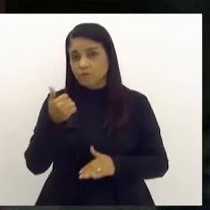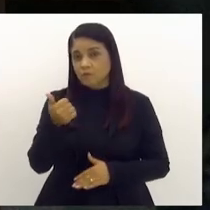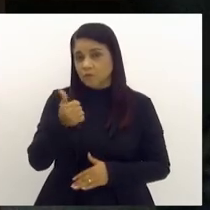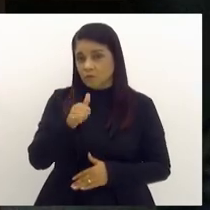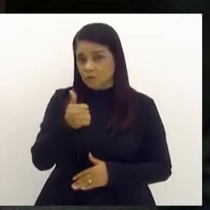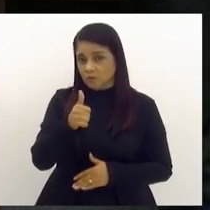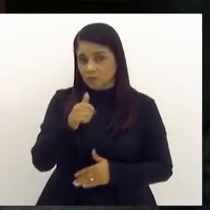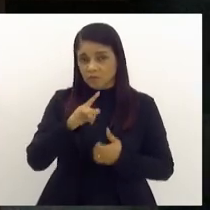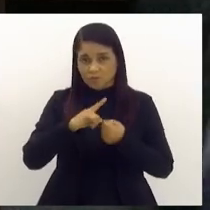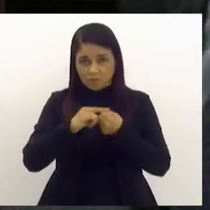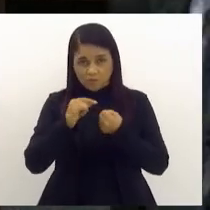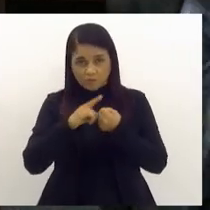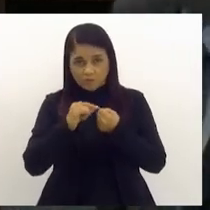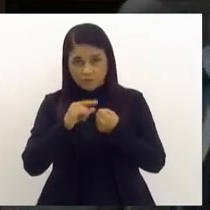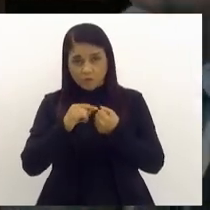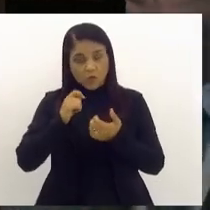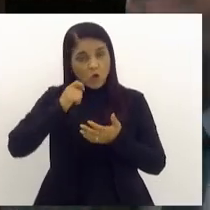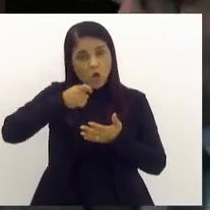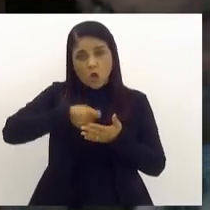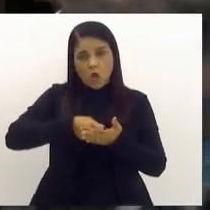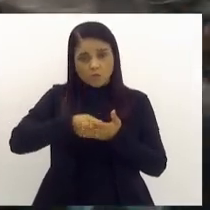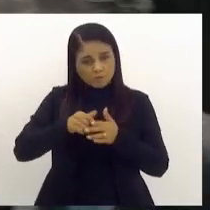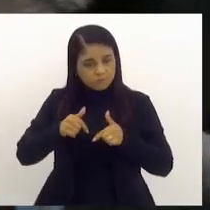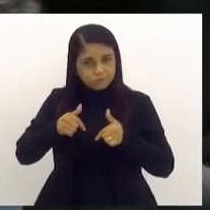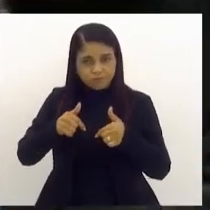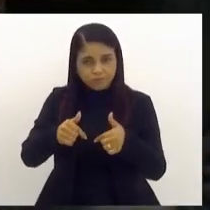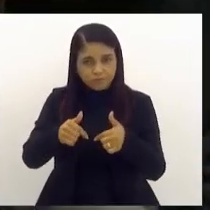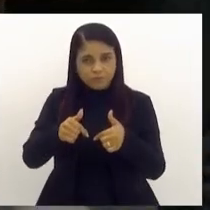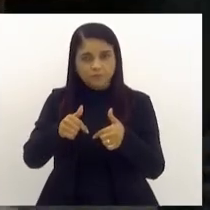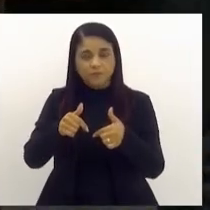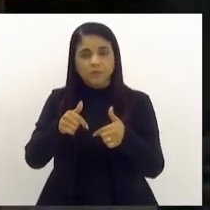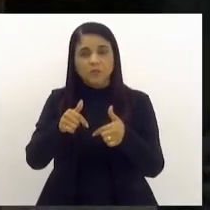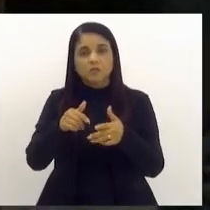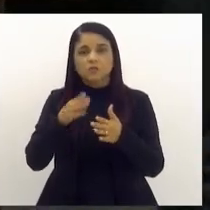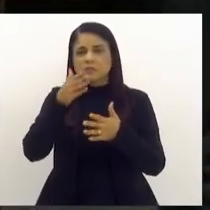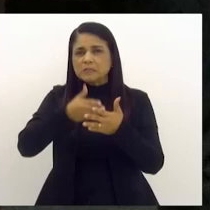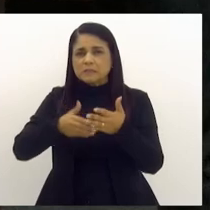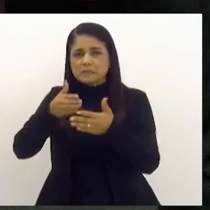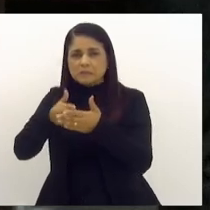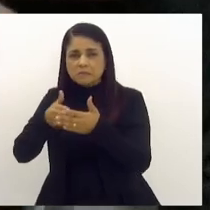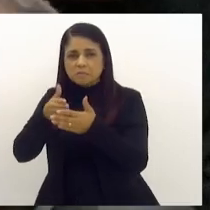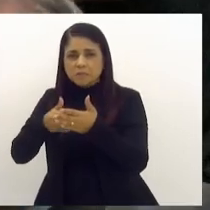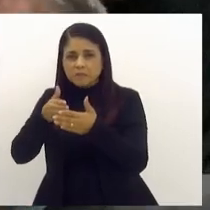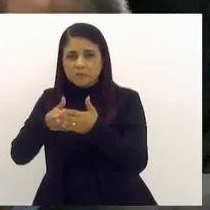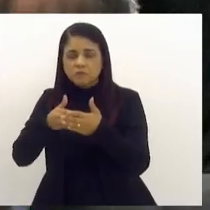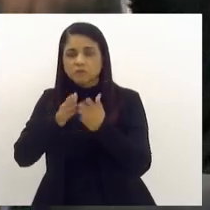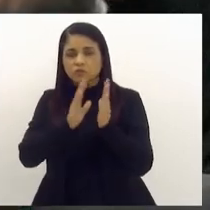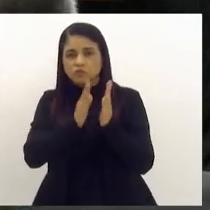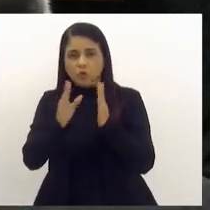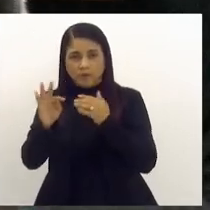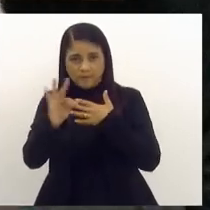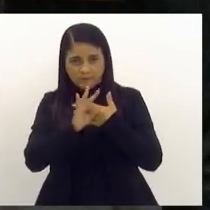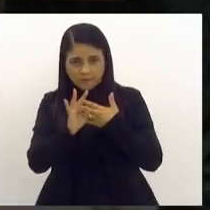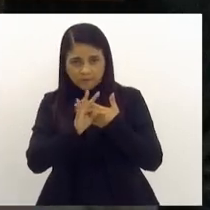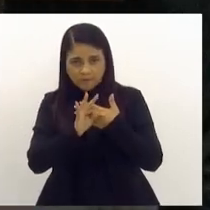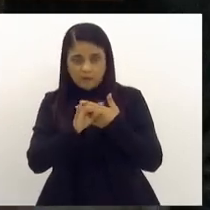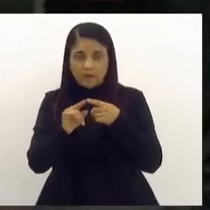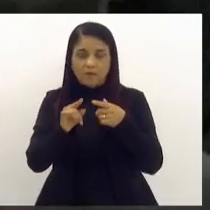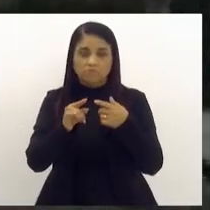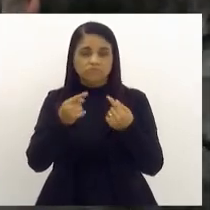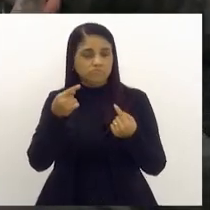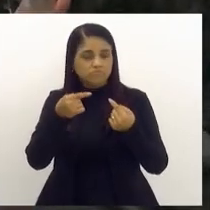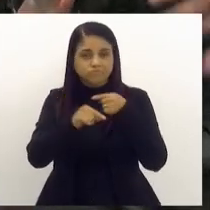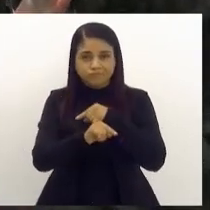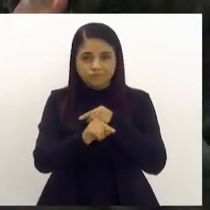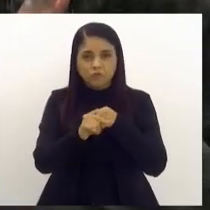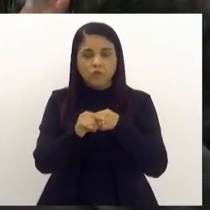não serão de execução obrigatória nos casos dos impedimentos de ordem técnica, inadequação